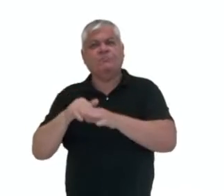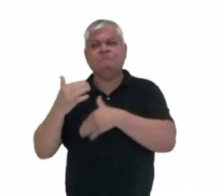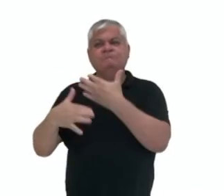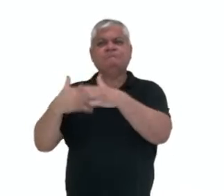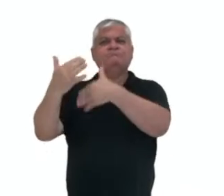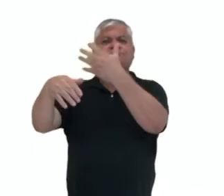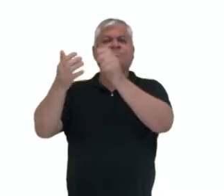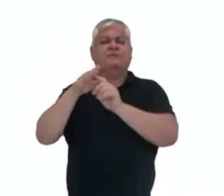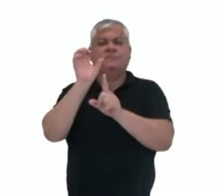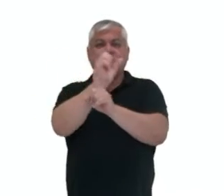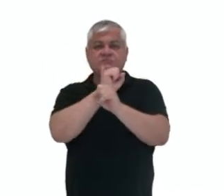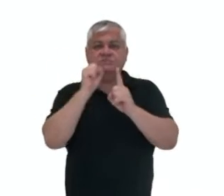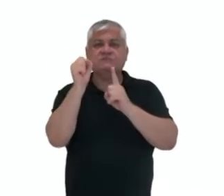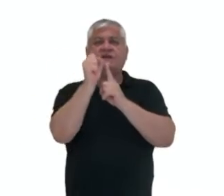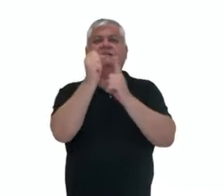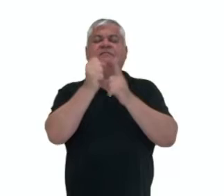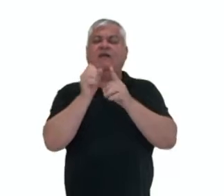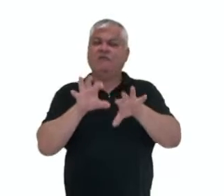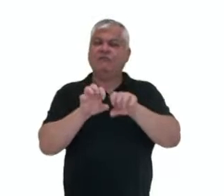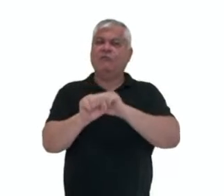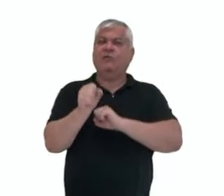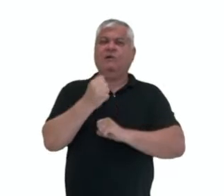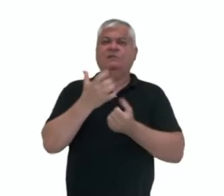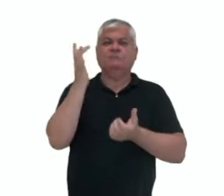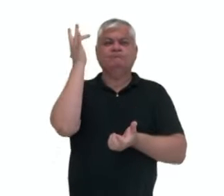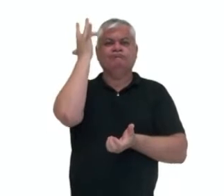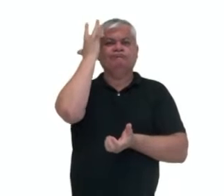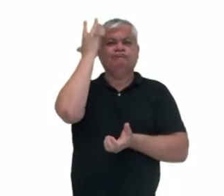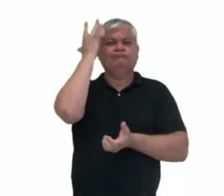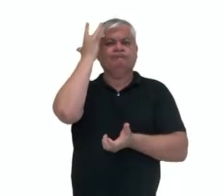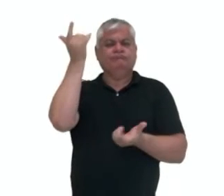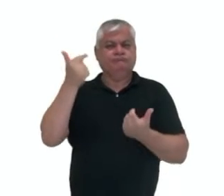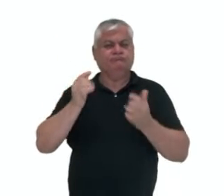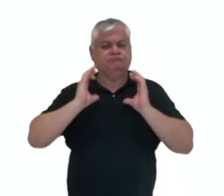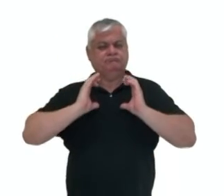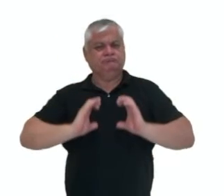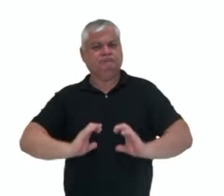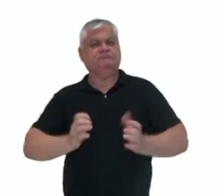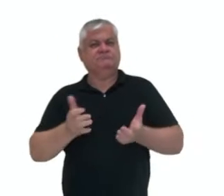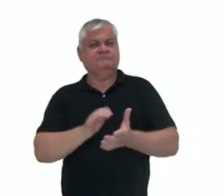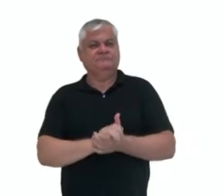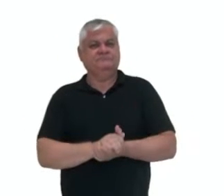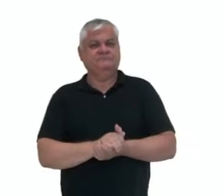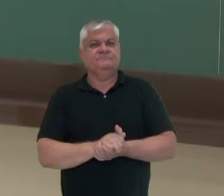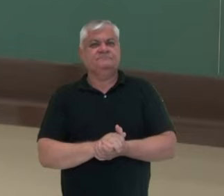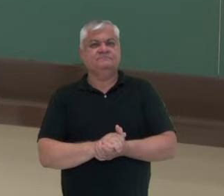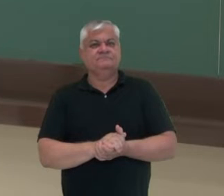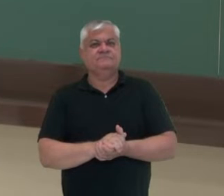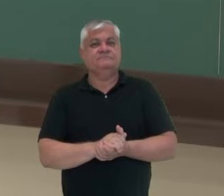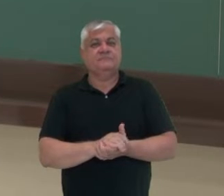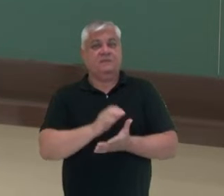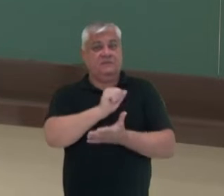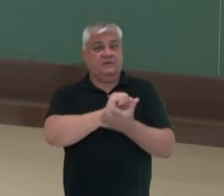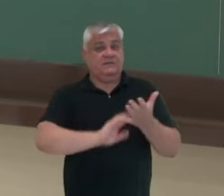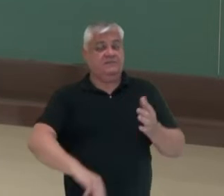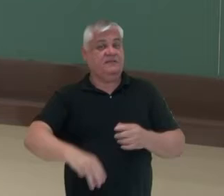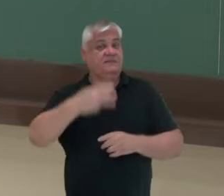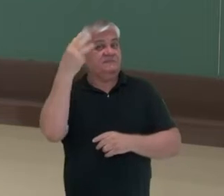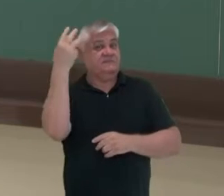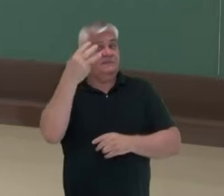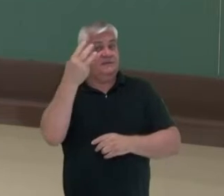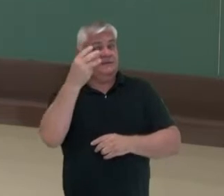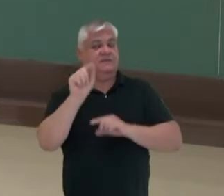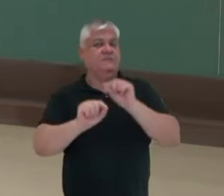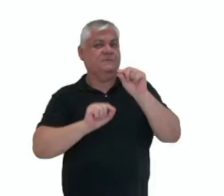contribuindo para uma sociedade formada por cidadãos mais instruídos e empáticos. A atividade 3 pressupõe